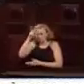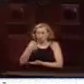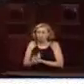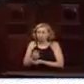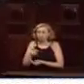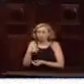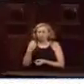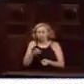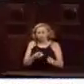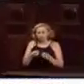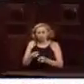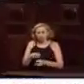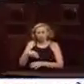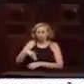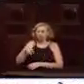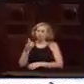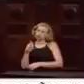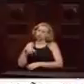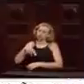para o município do Rio?